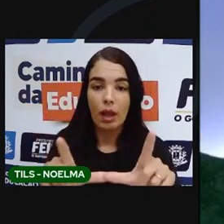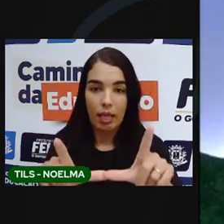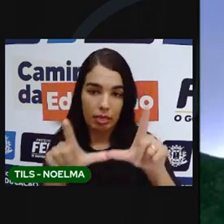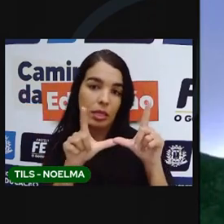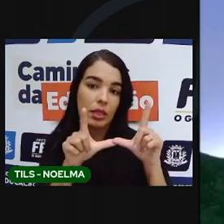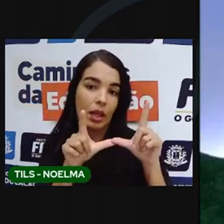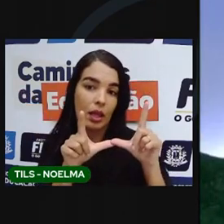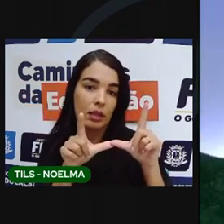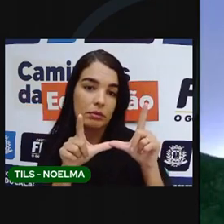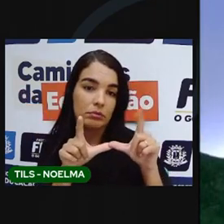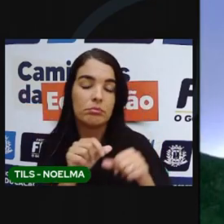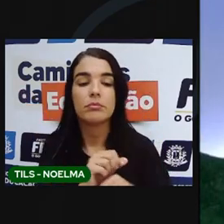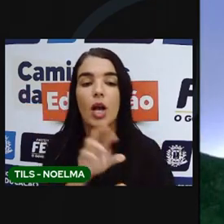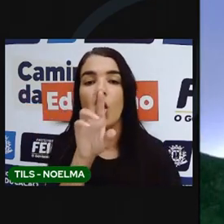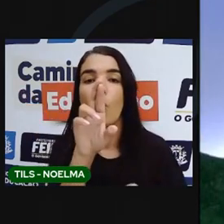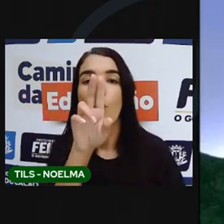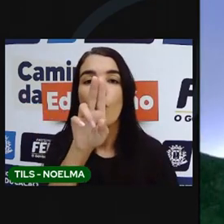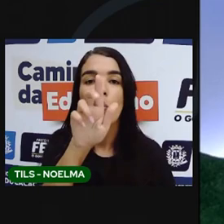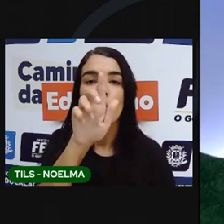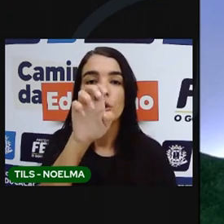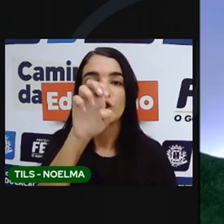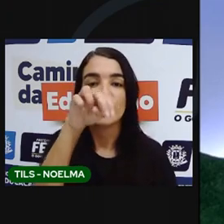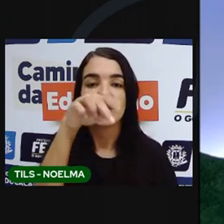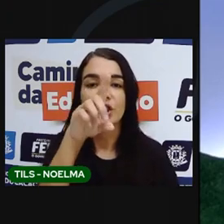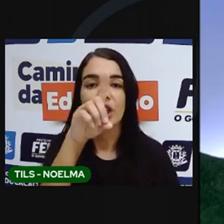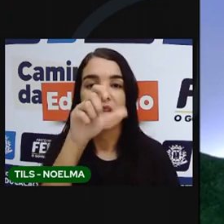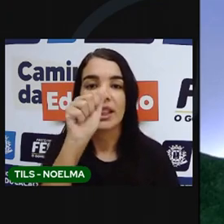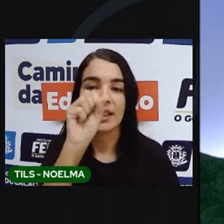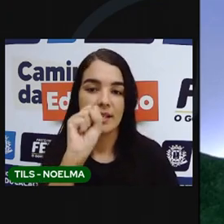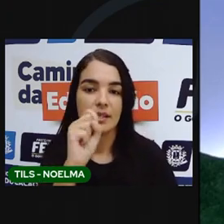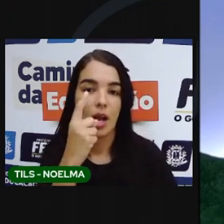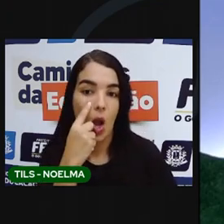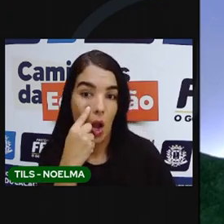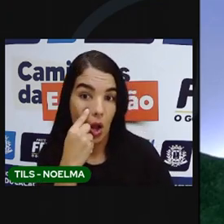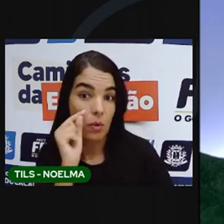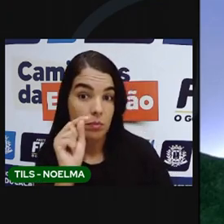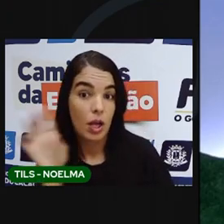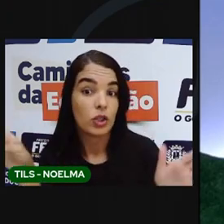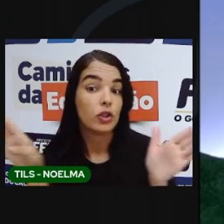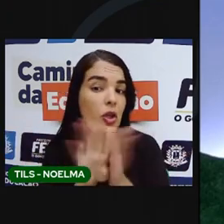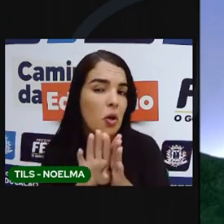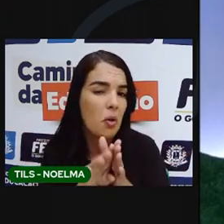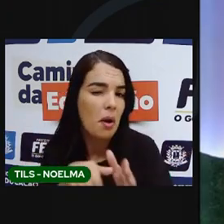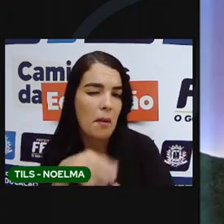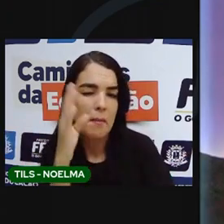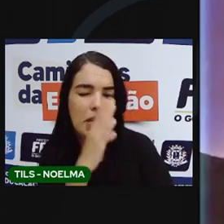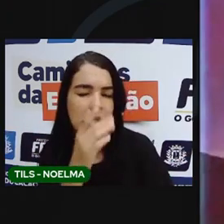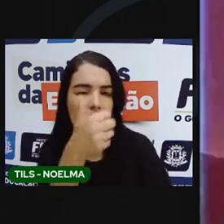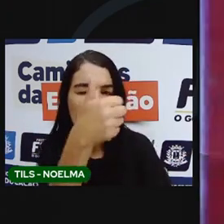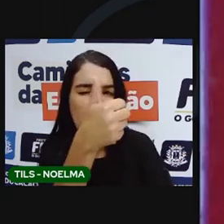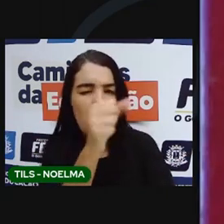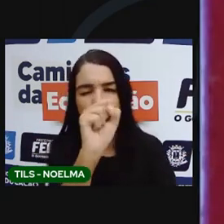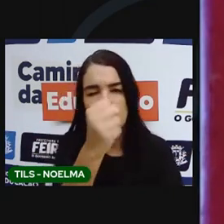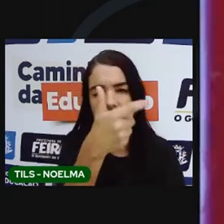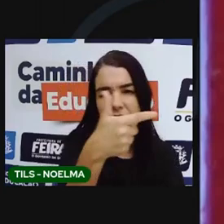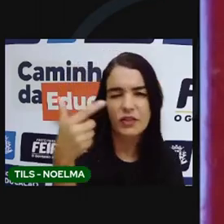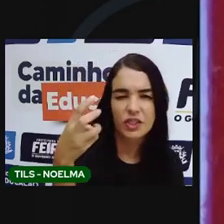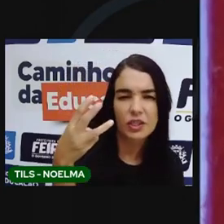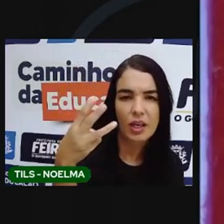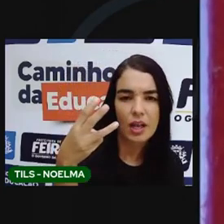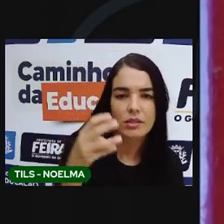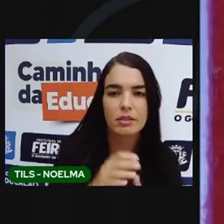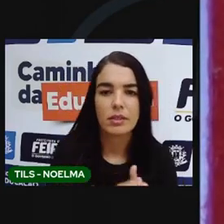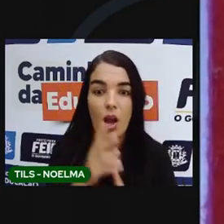do rugendas Ó esse aqui que chegou no Brasil mais ou menos uns 23 vocês